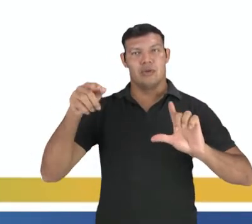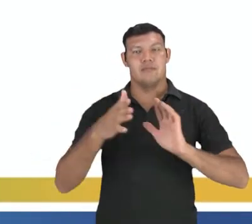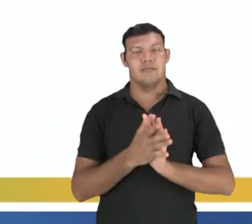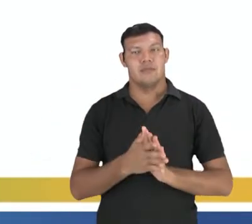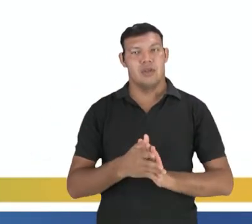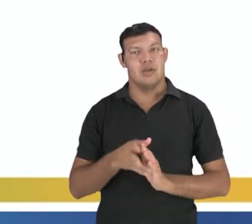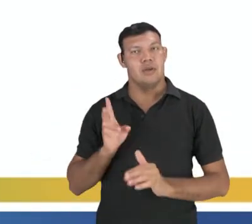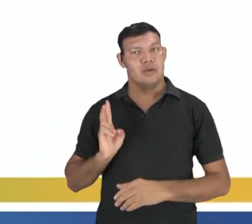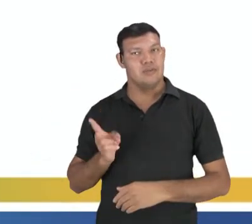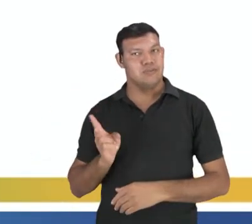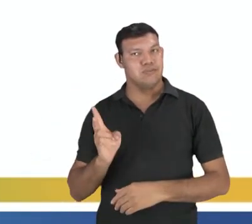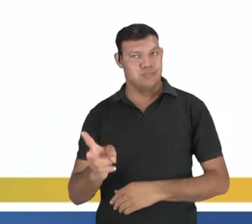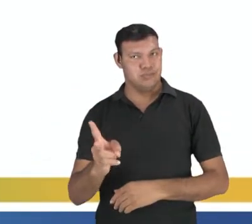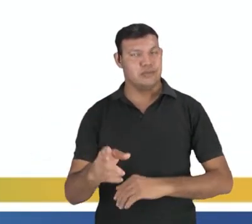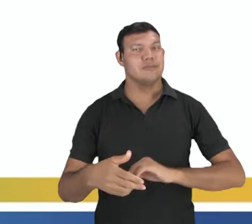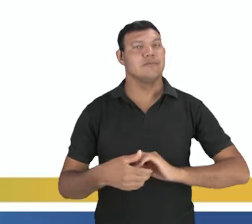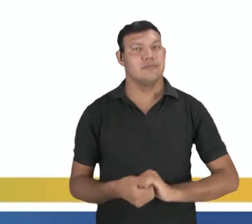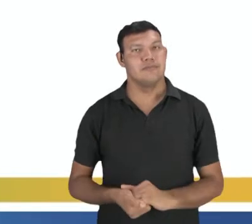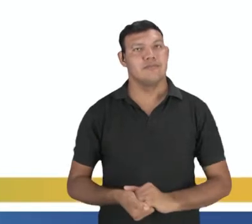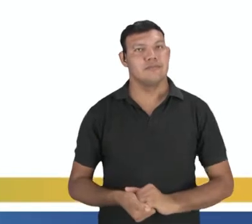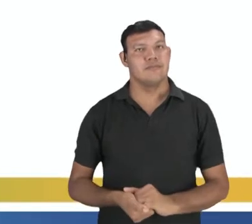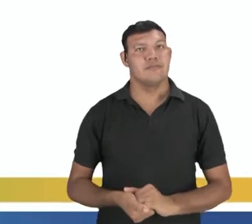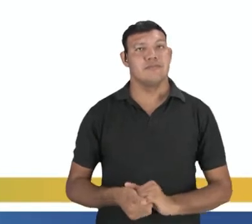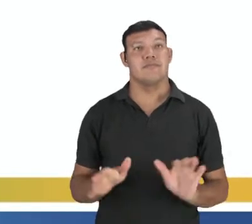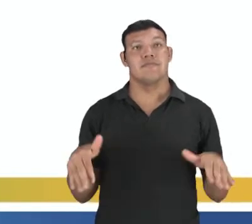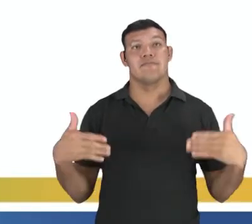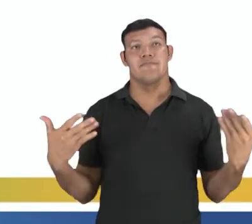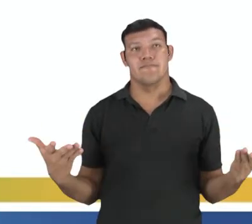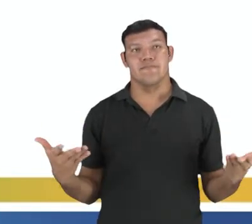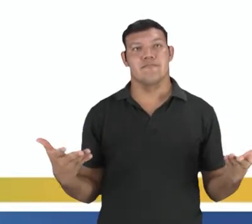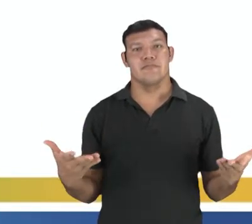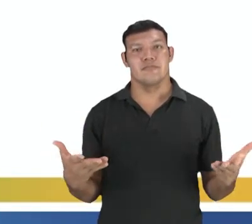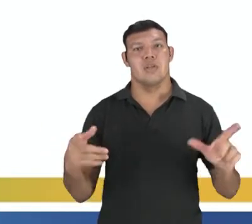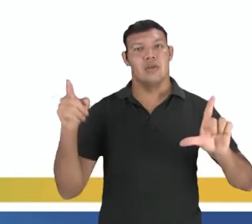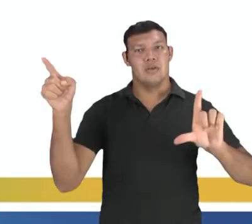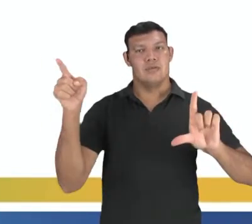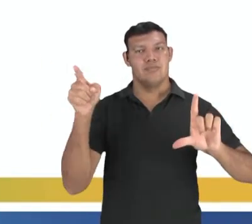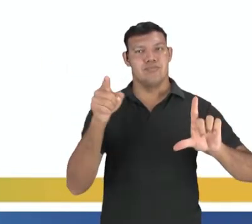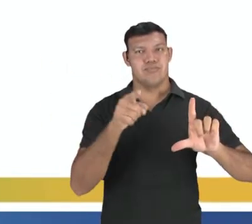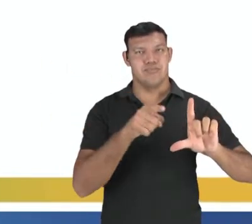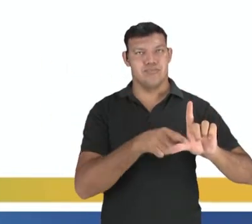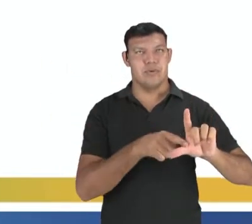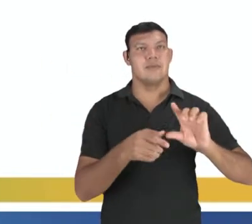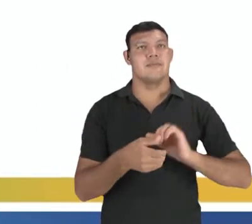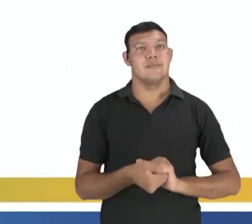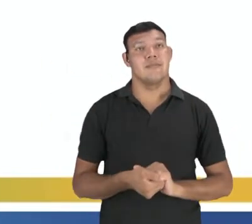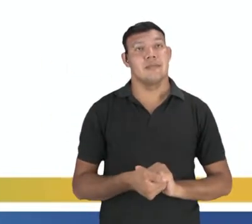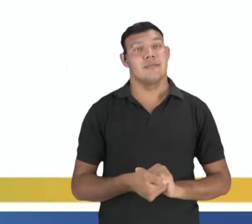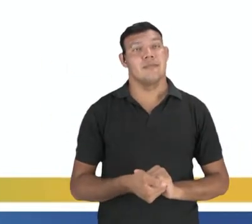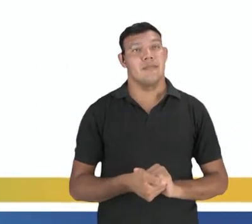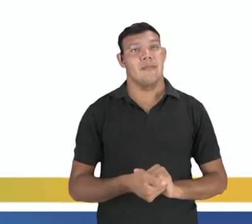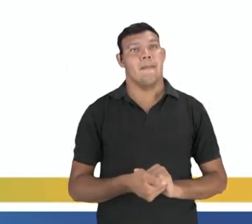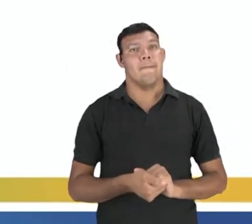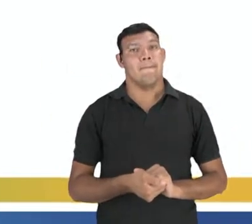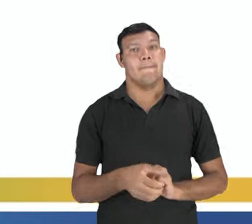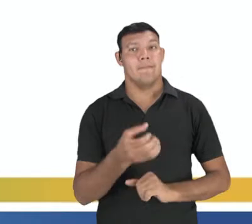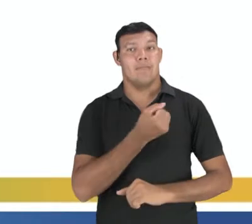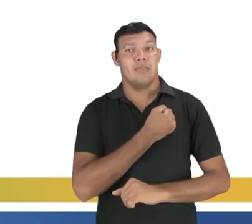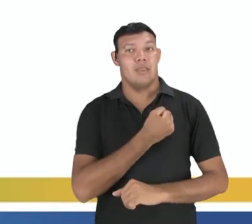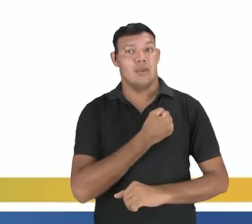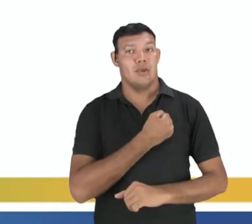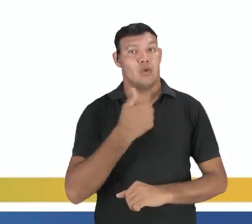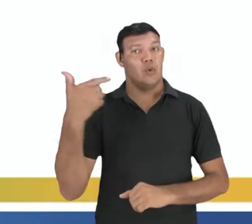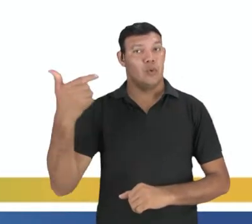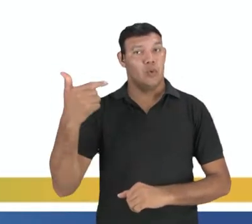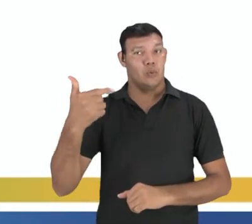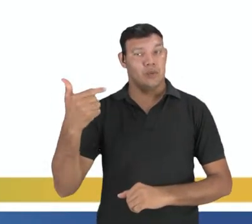constante e decrescente. Então vamos lá. Para que ela seja crescente, o segundo termo deve